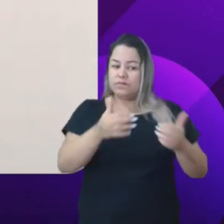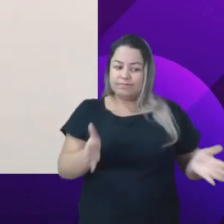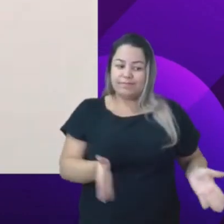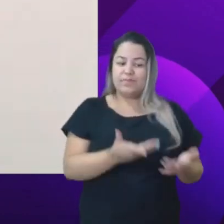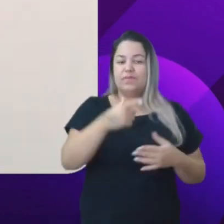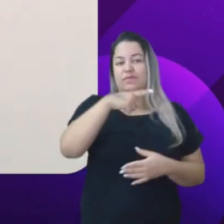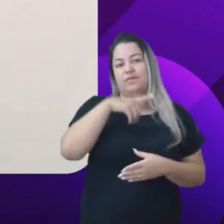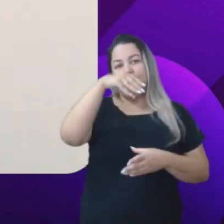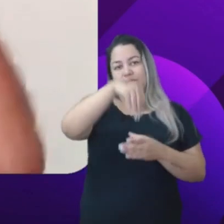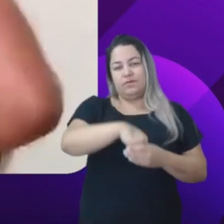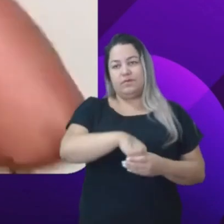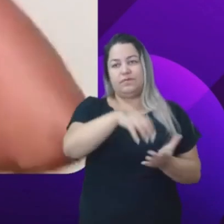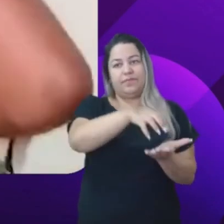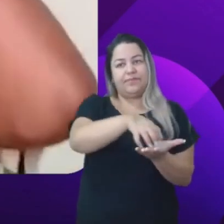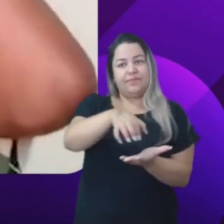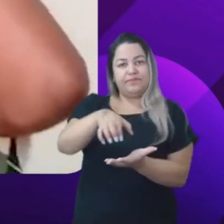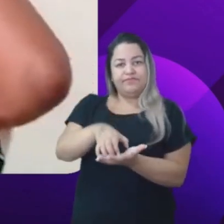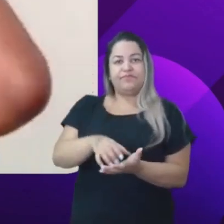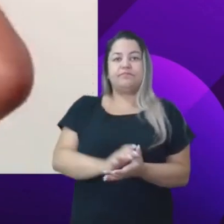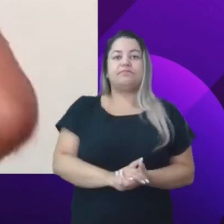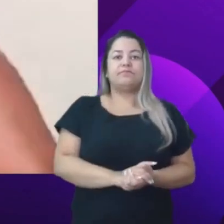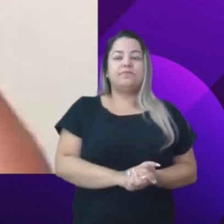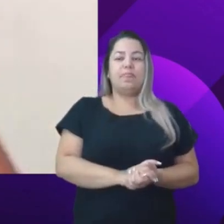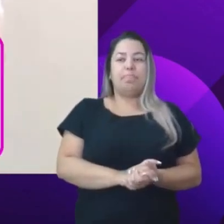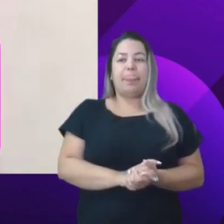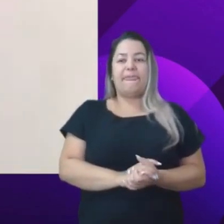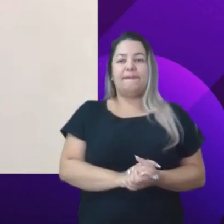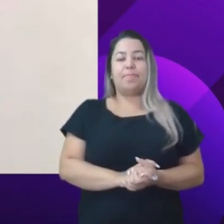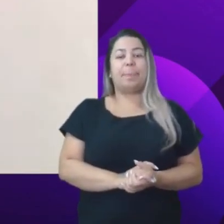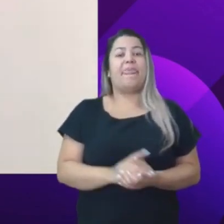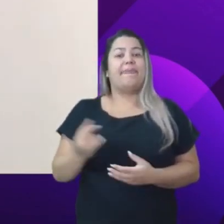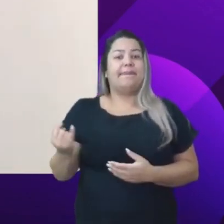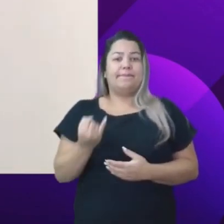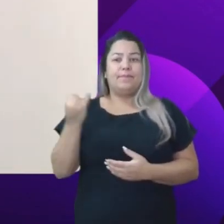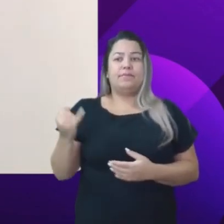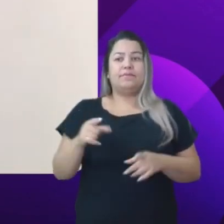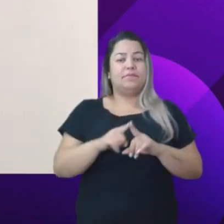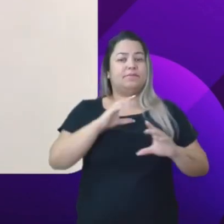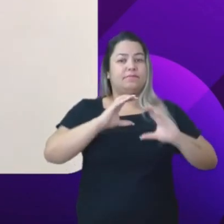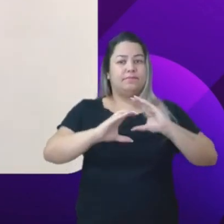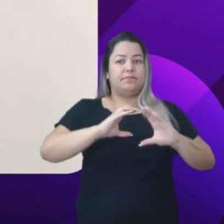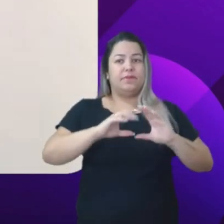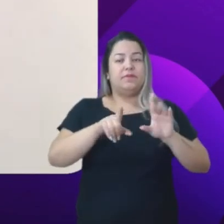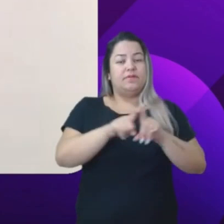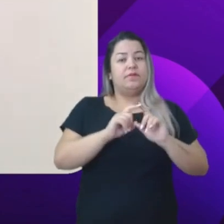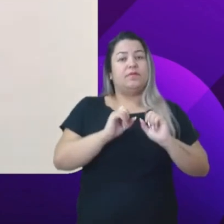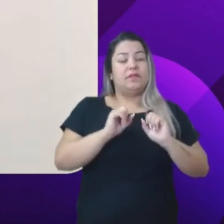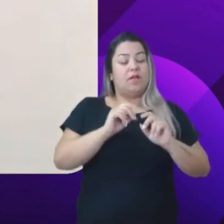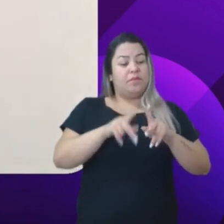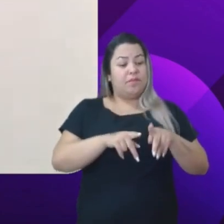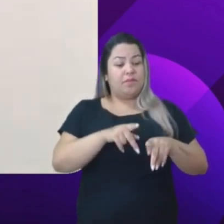que a gente tem dentro dos territórios. E e o papel, né, também da comunicação popular é